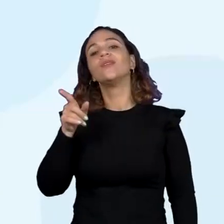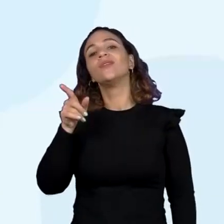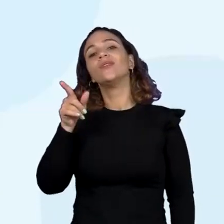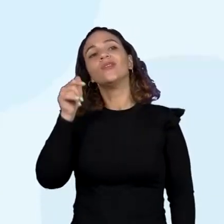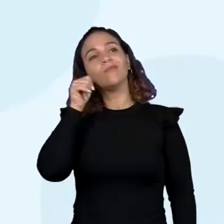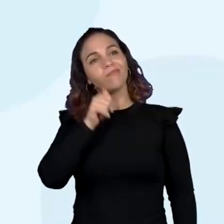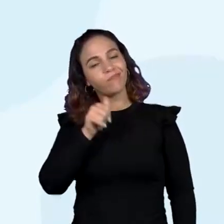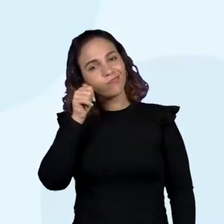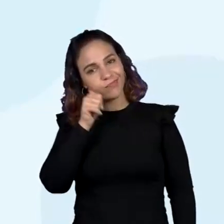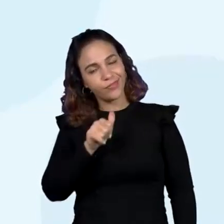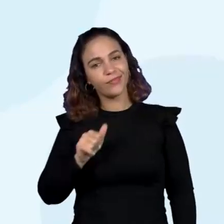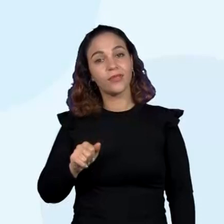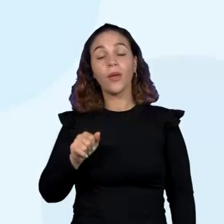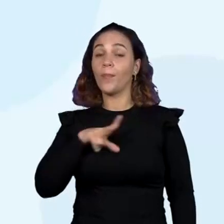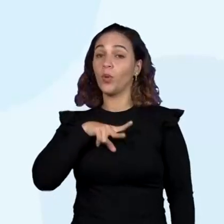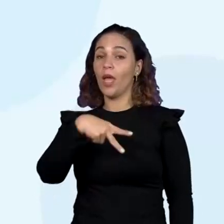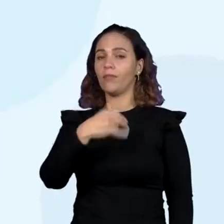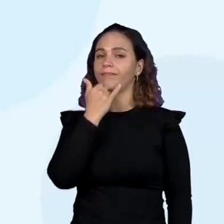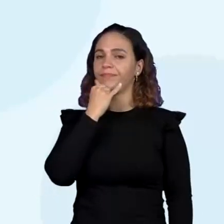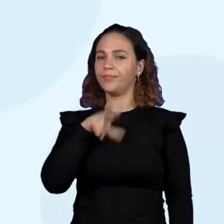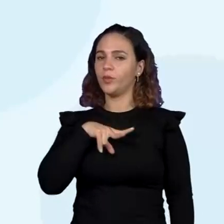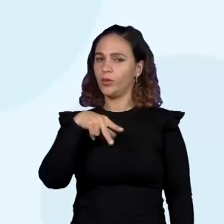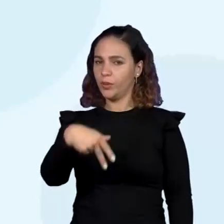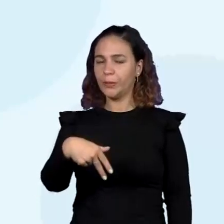Português, portuguesa.